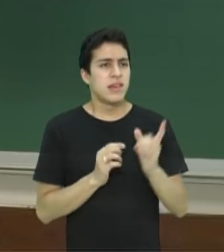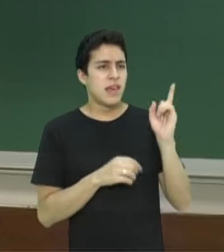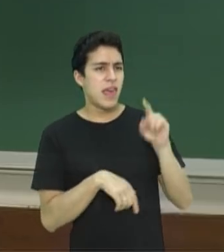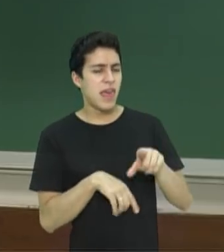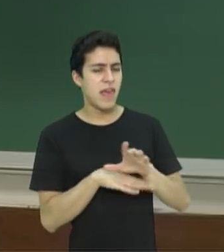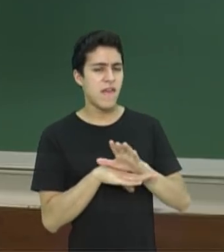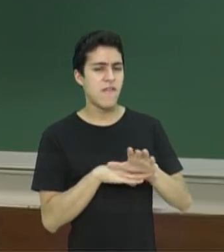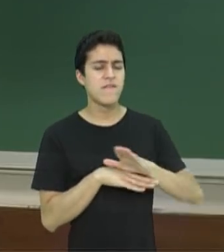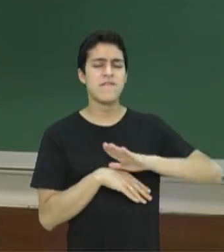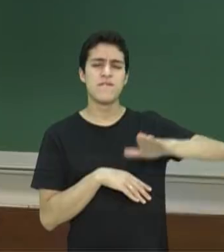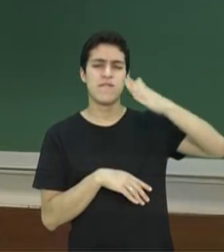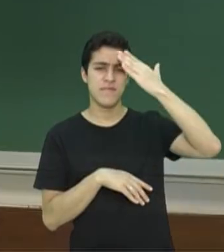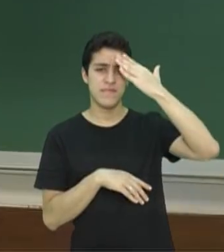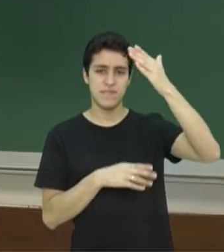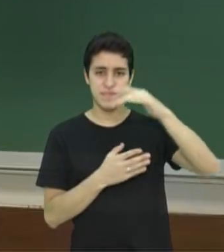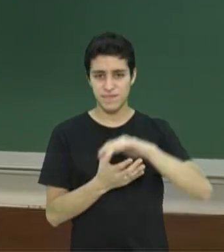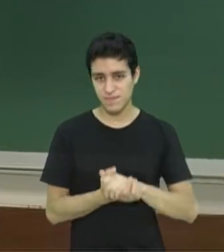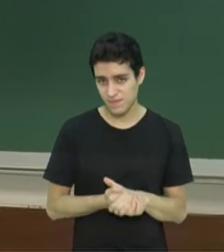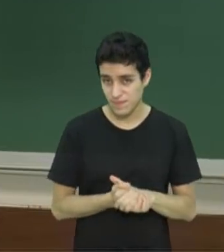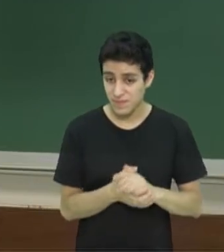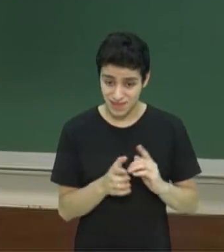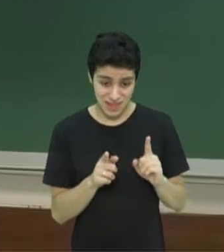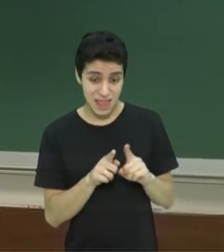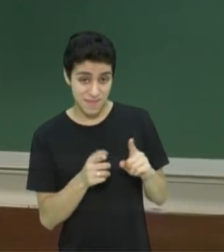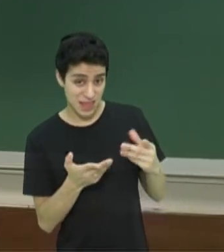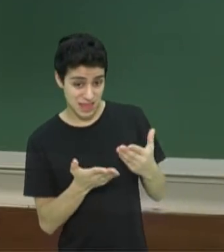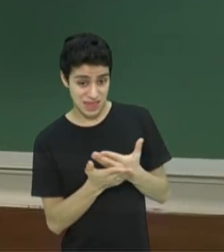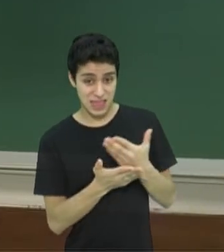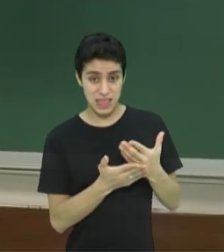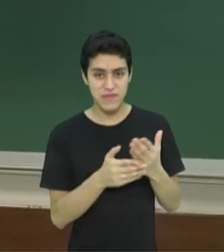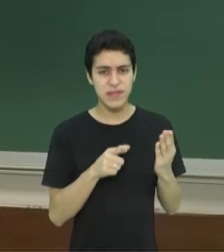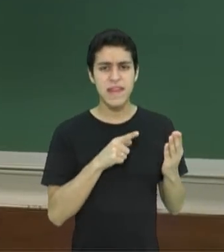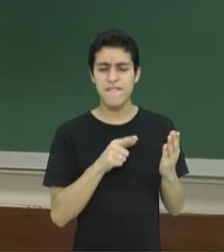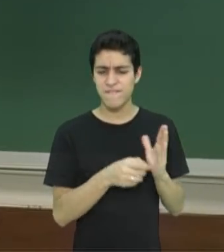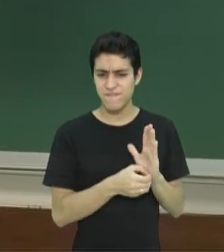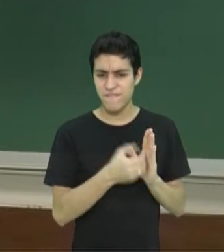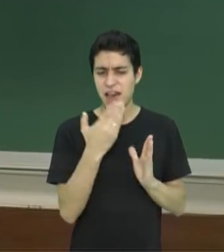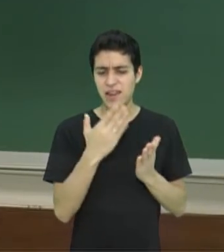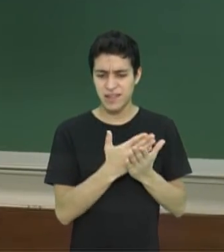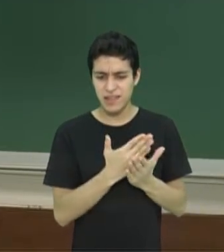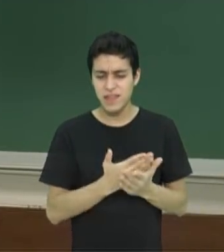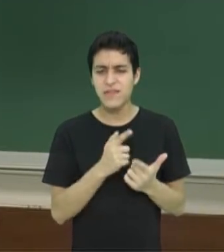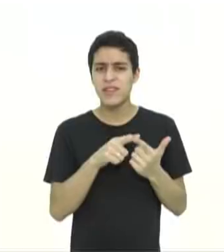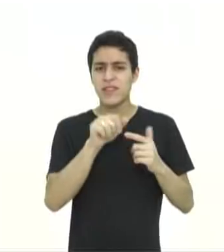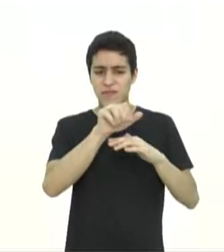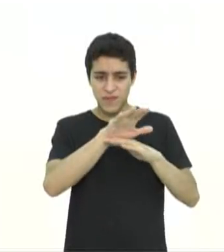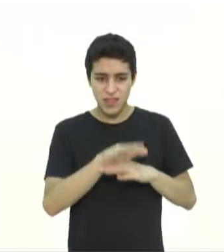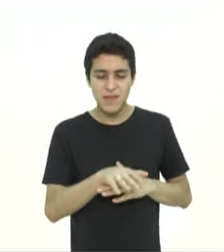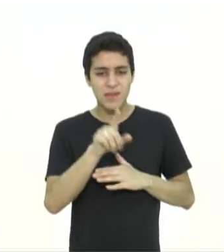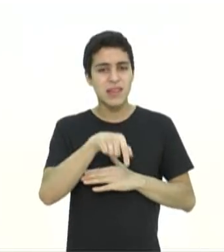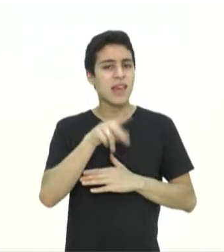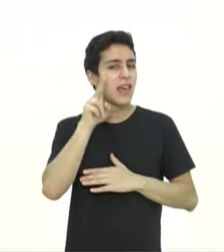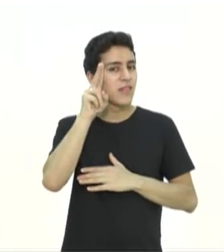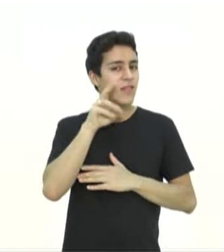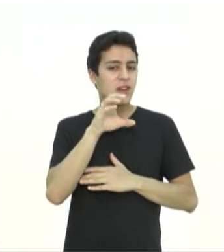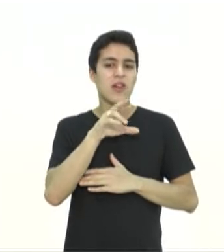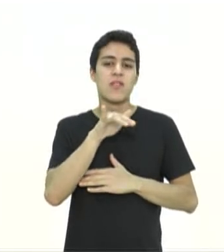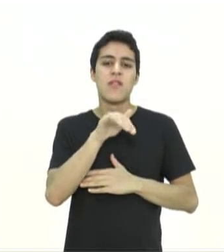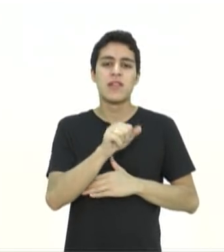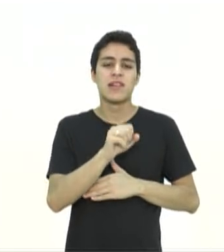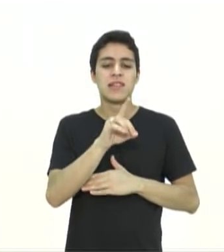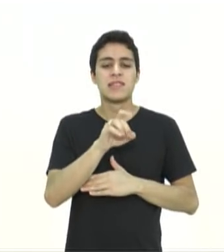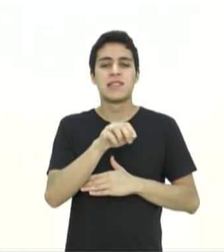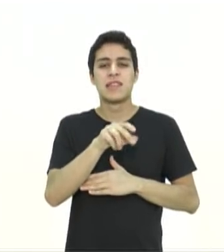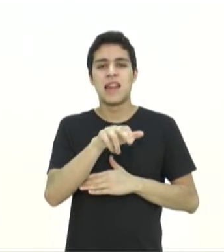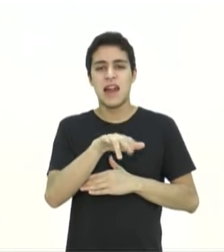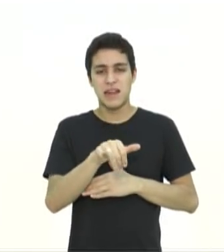é muito conhecido e que também é um livro, é uma série de livros e de filmes, que são as Crônicas de Nárnia. Então, aquele